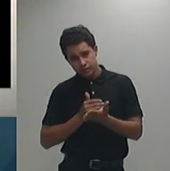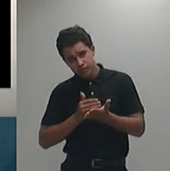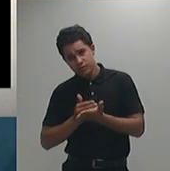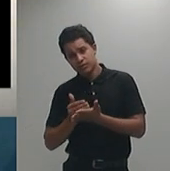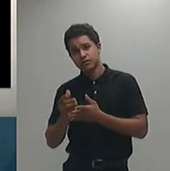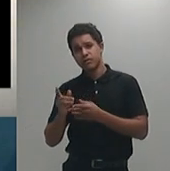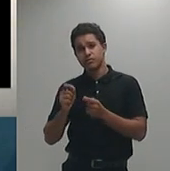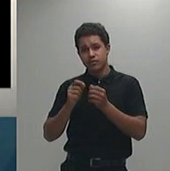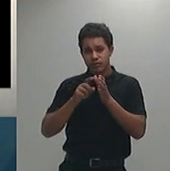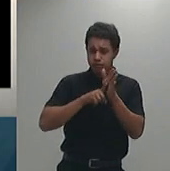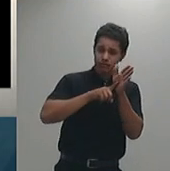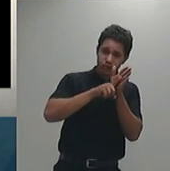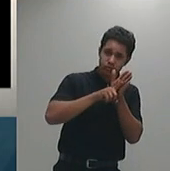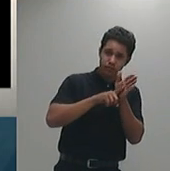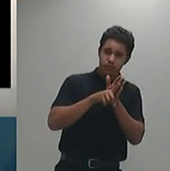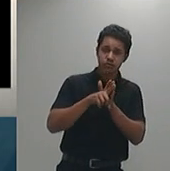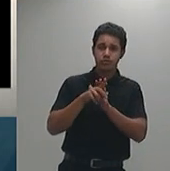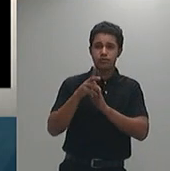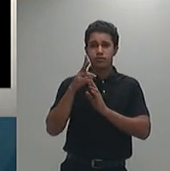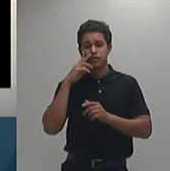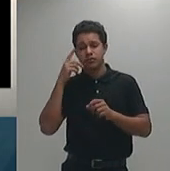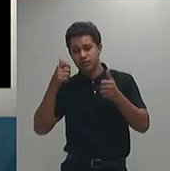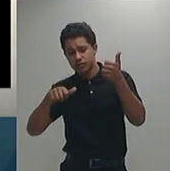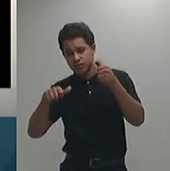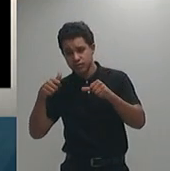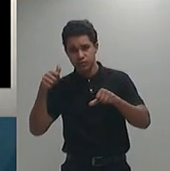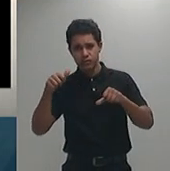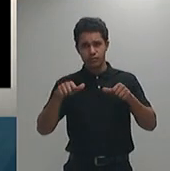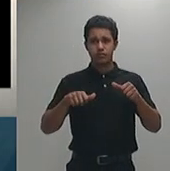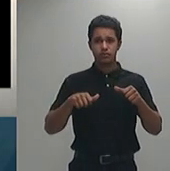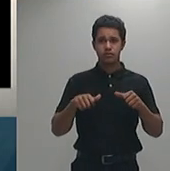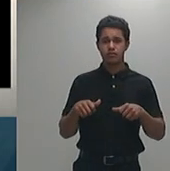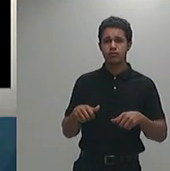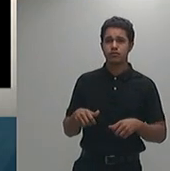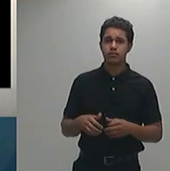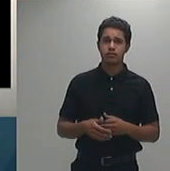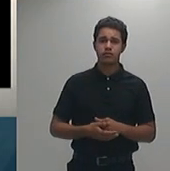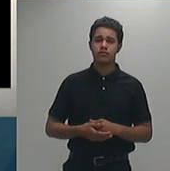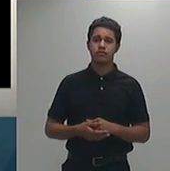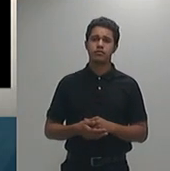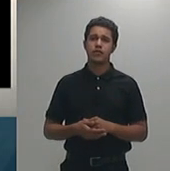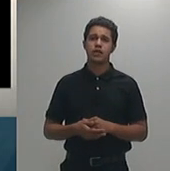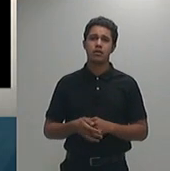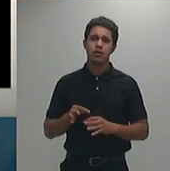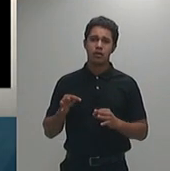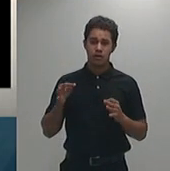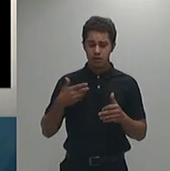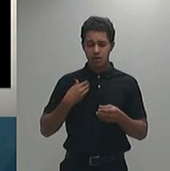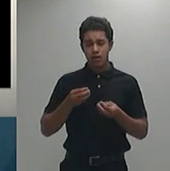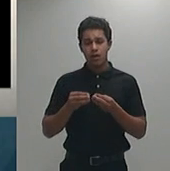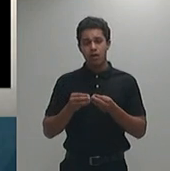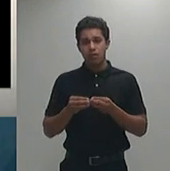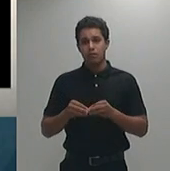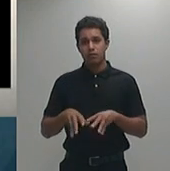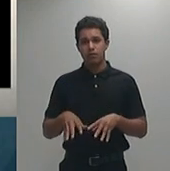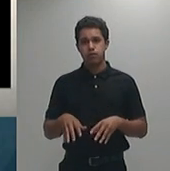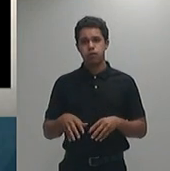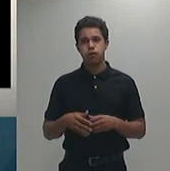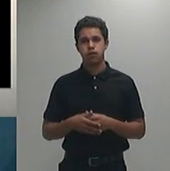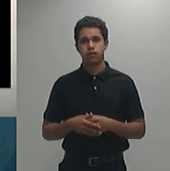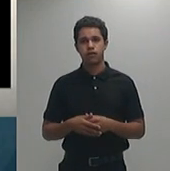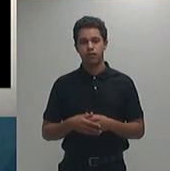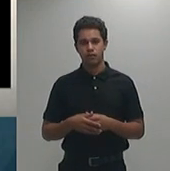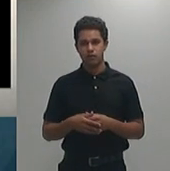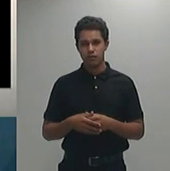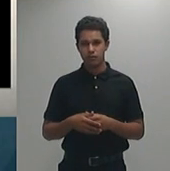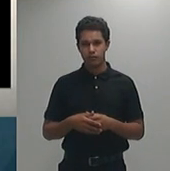para verificação dos eventuais danos e decorrente do